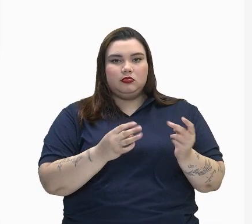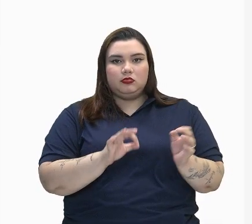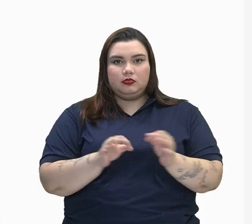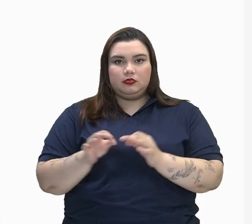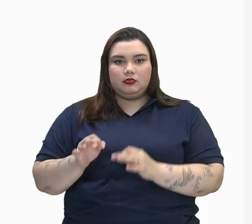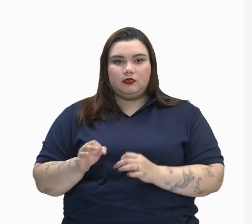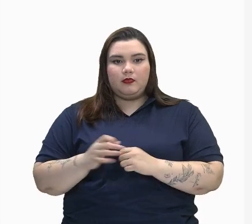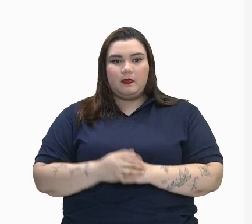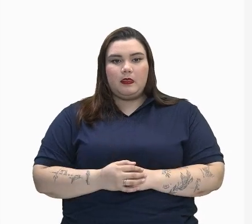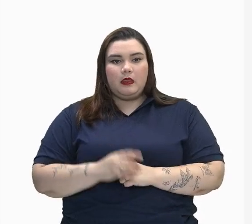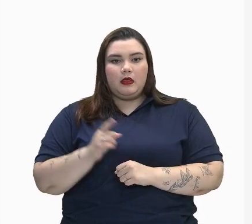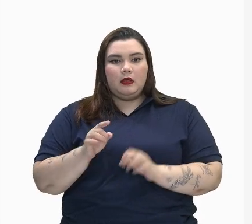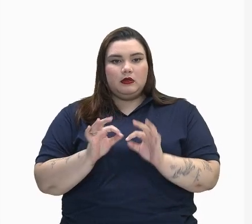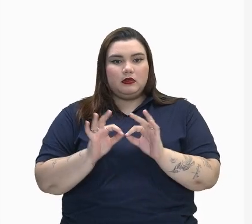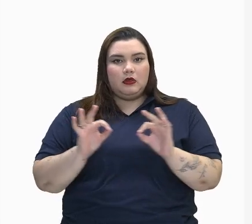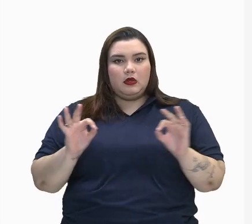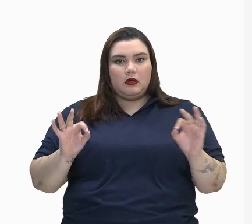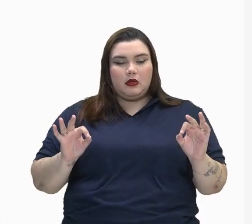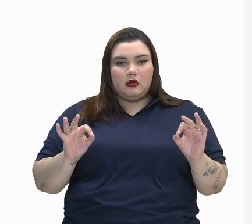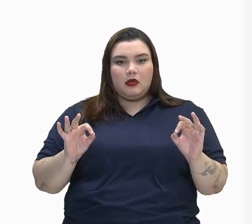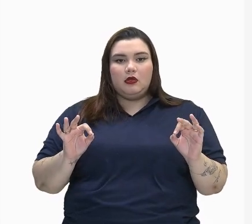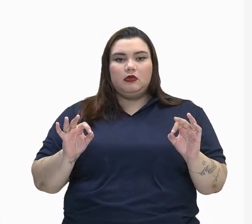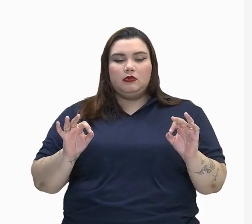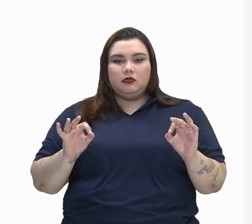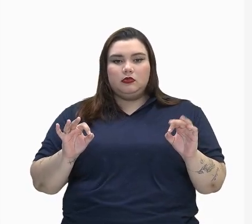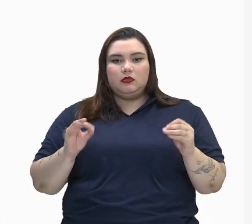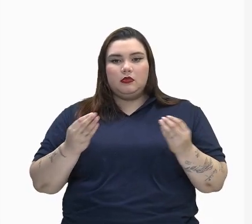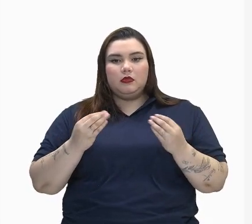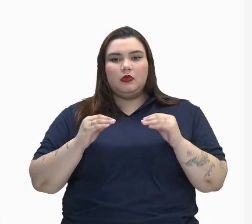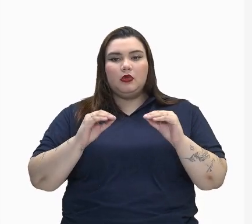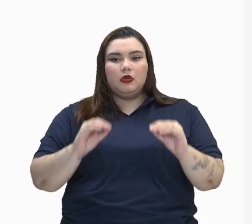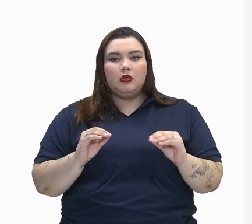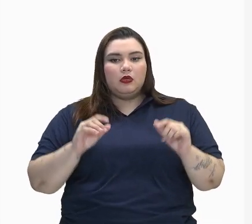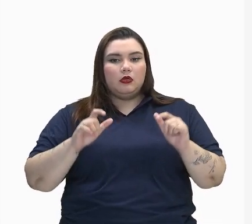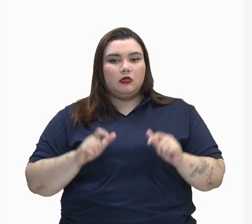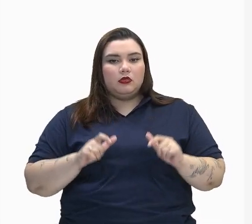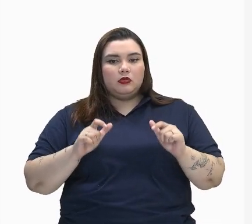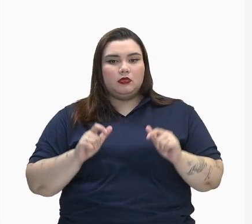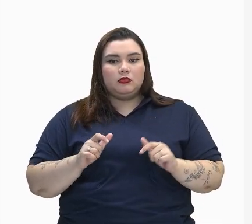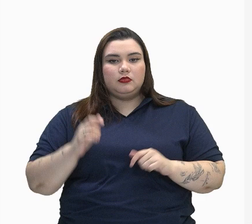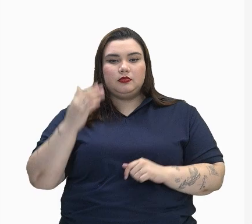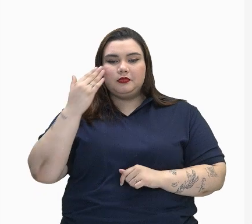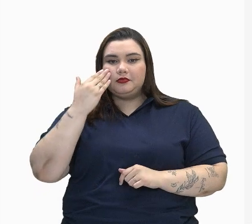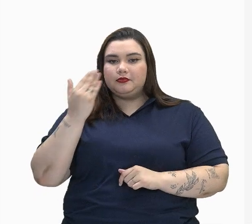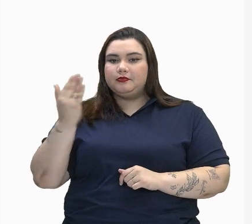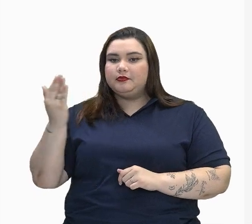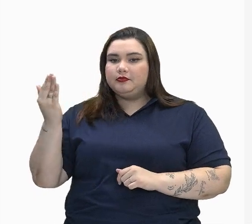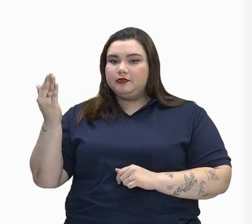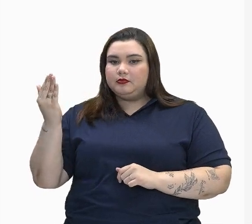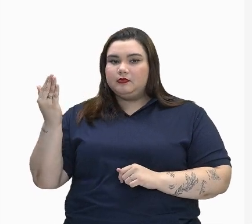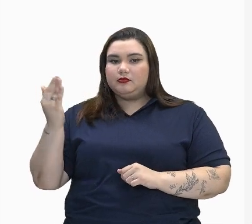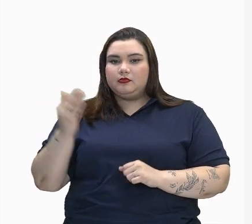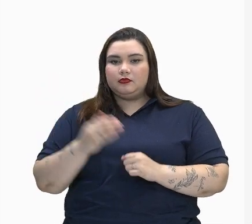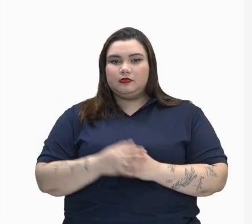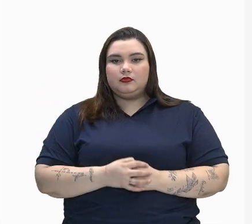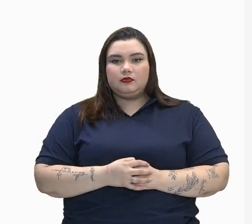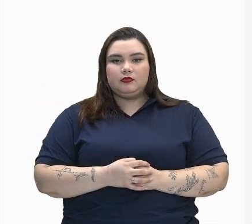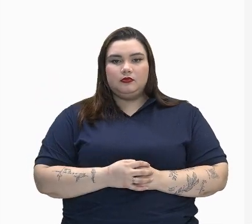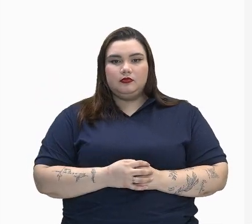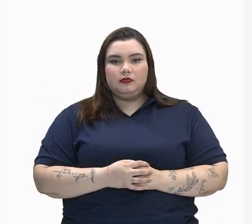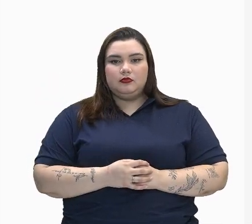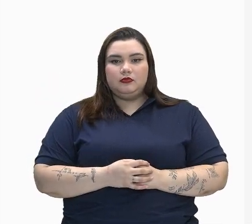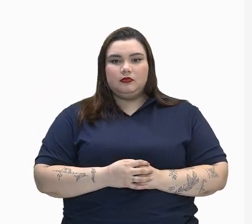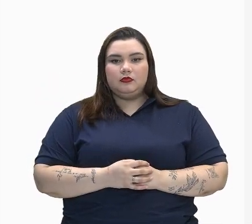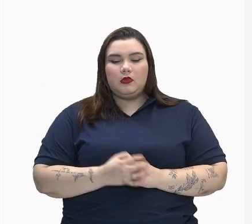Na reta numérica, então, eu vou colocar a raiz de 3 entre o 1 e o 2. Está aqui, ó, o